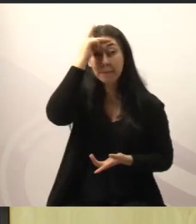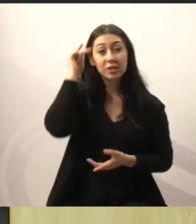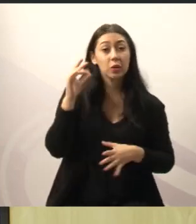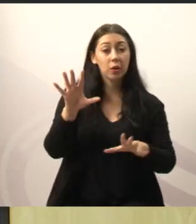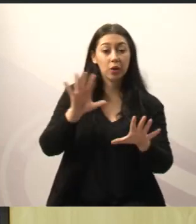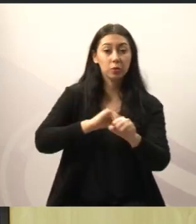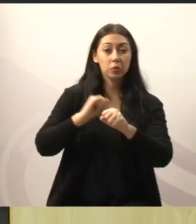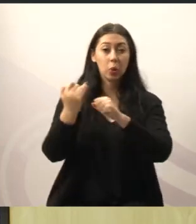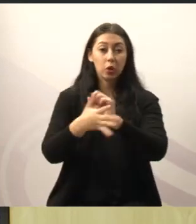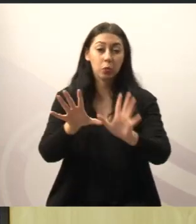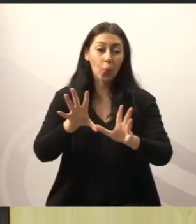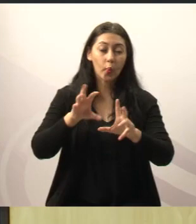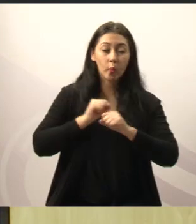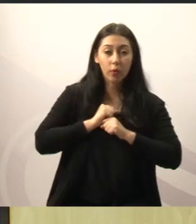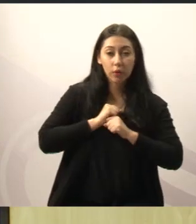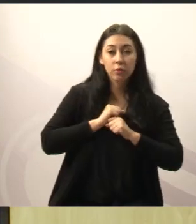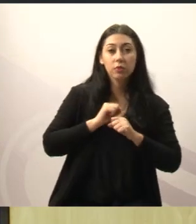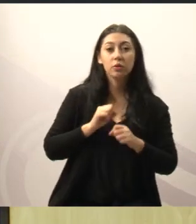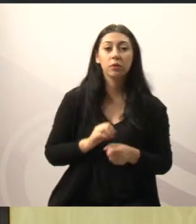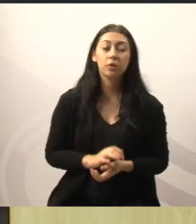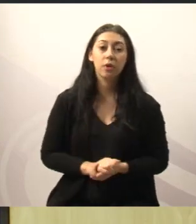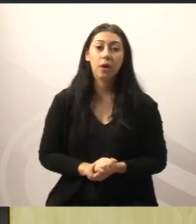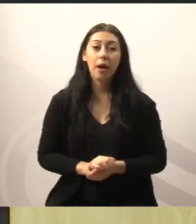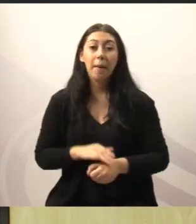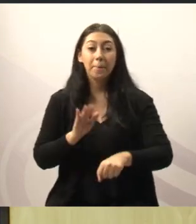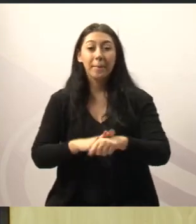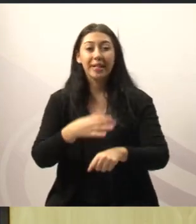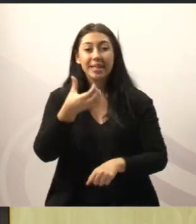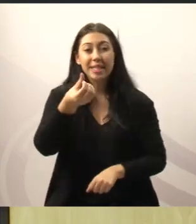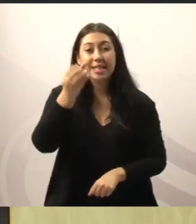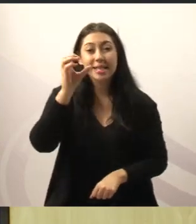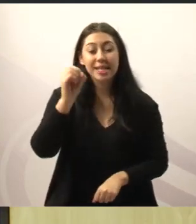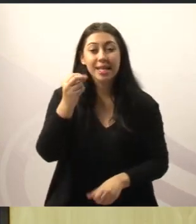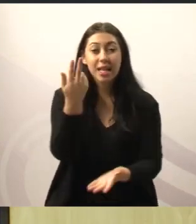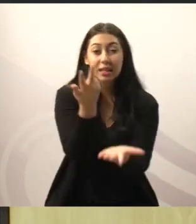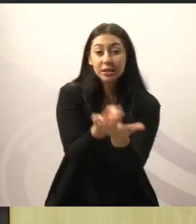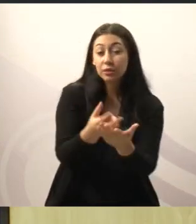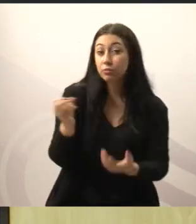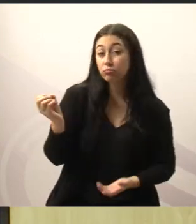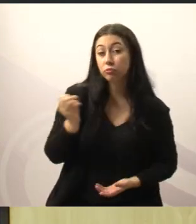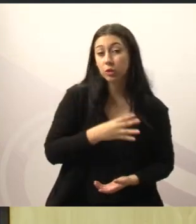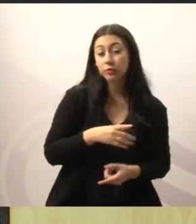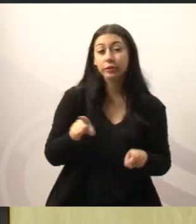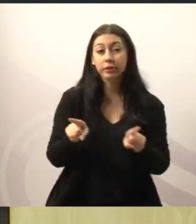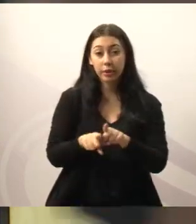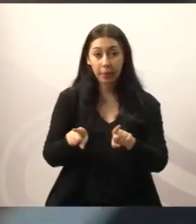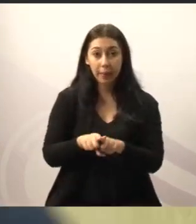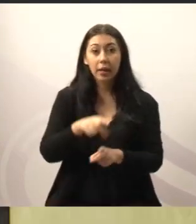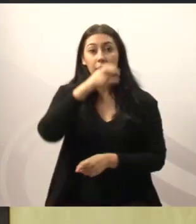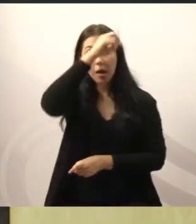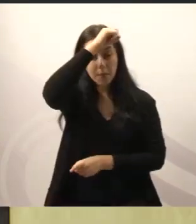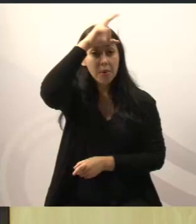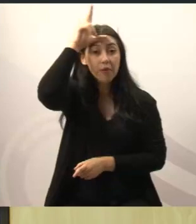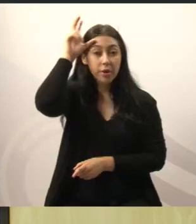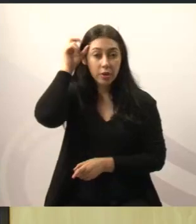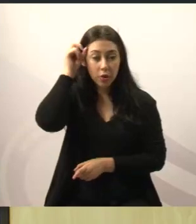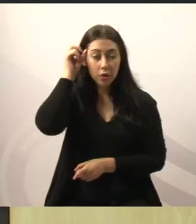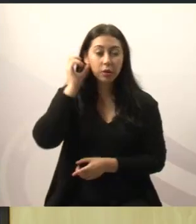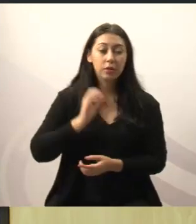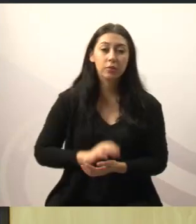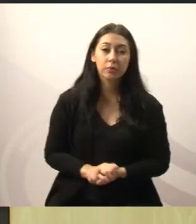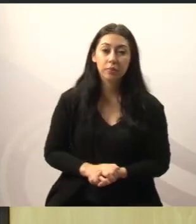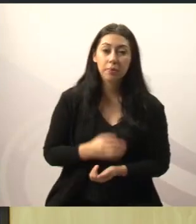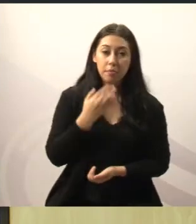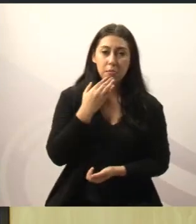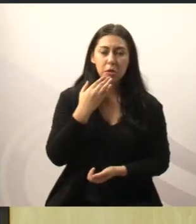Covid-19, com a capacidade para mais de 60 novos leitos. Considerando que a Prefeitura de Jacareí expediu boletim no dia